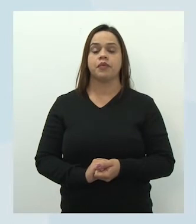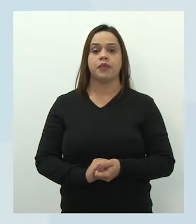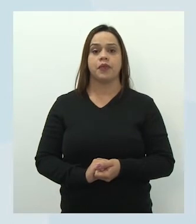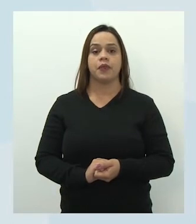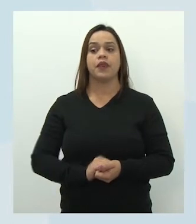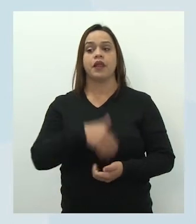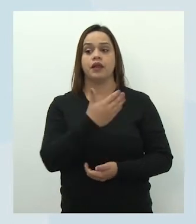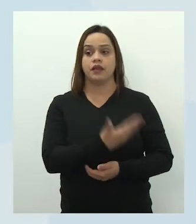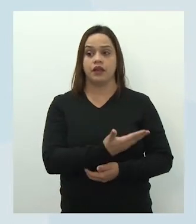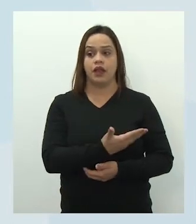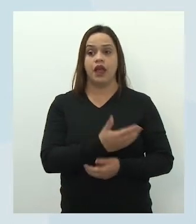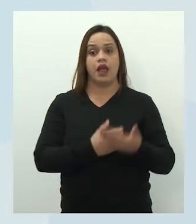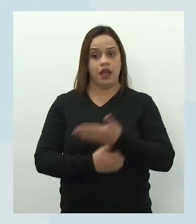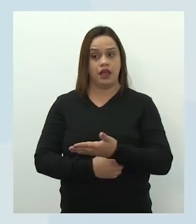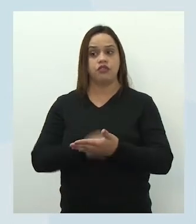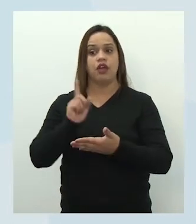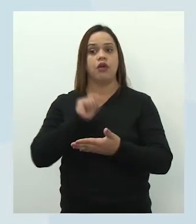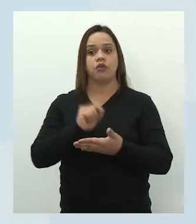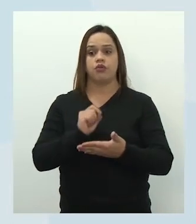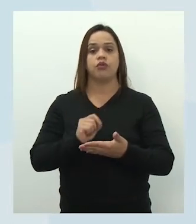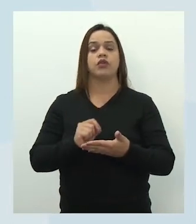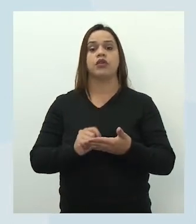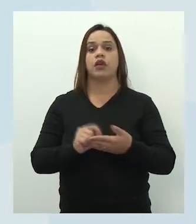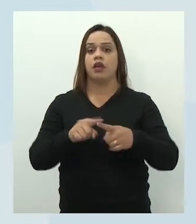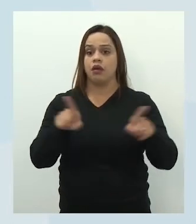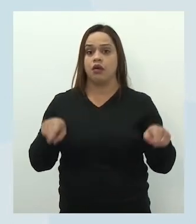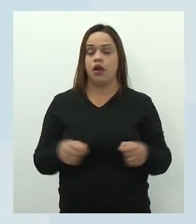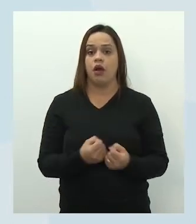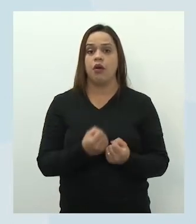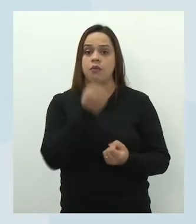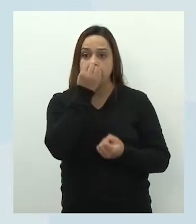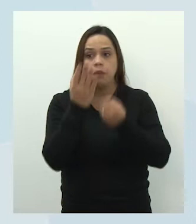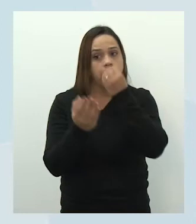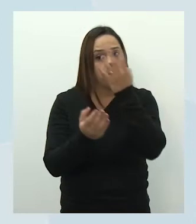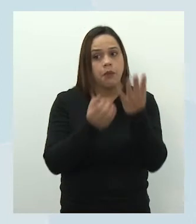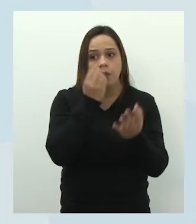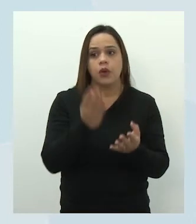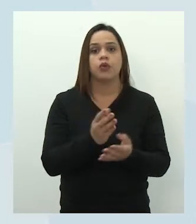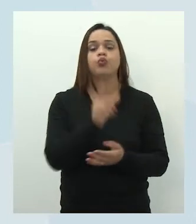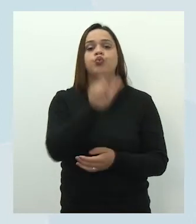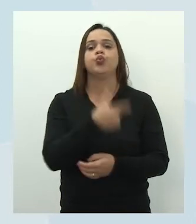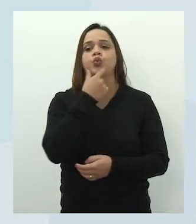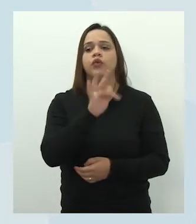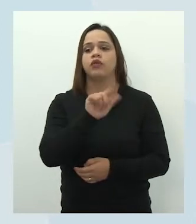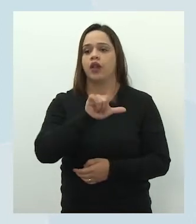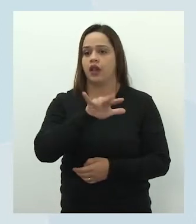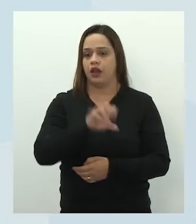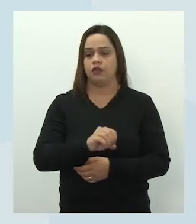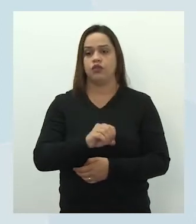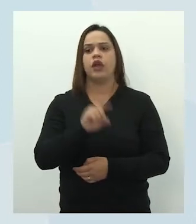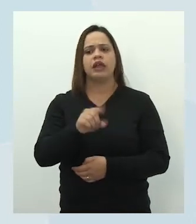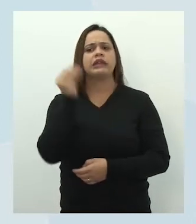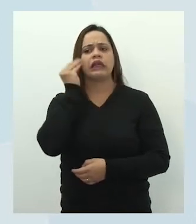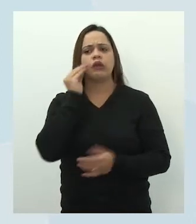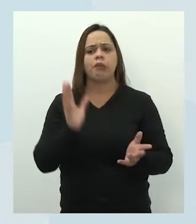Este é o jardim de seu Flávio. Ele tentou convencer sua esposa que esse formato faz com que ele economize no